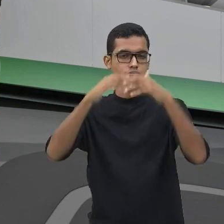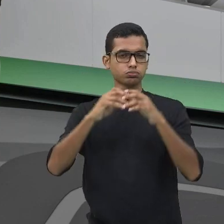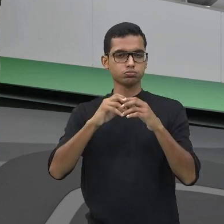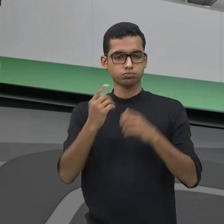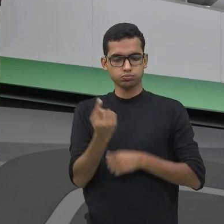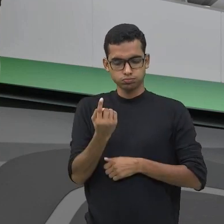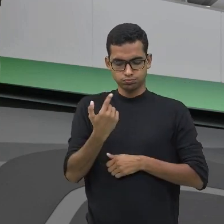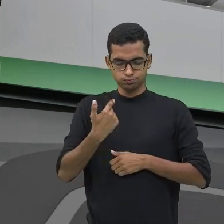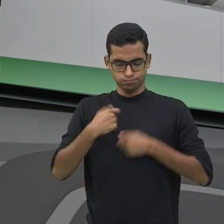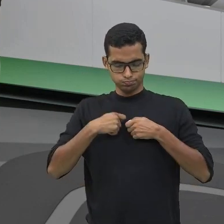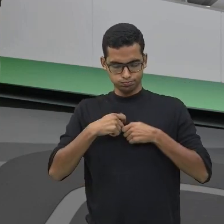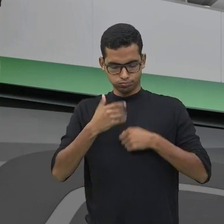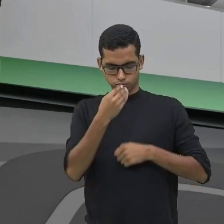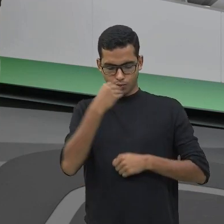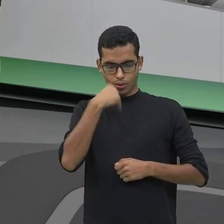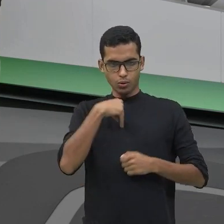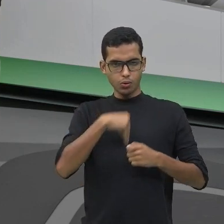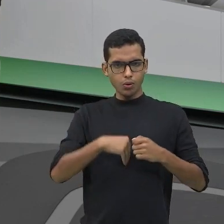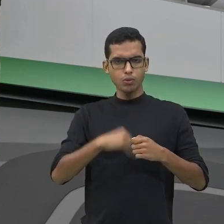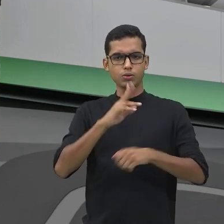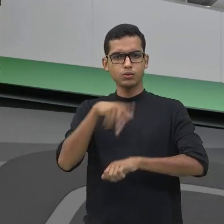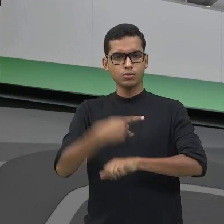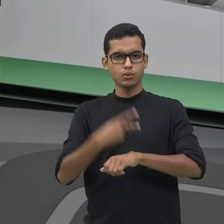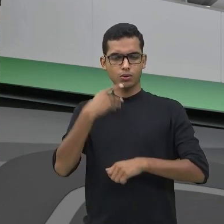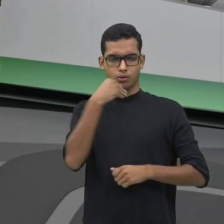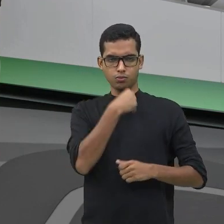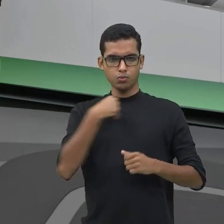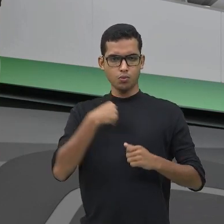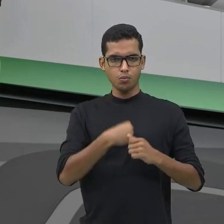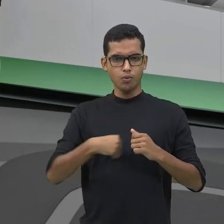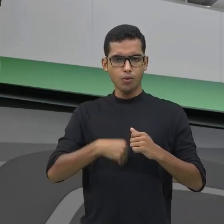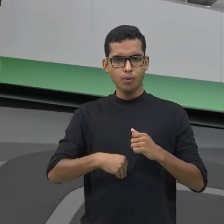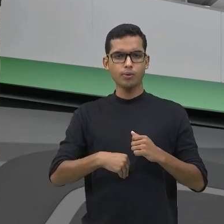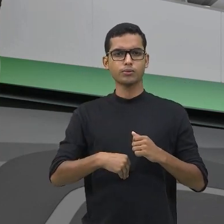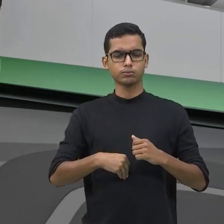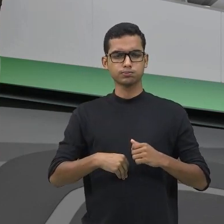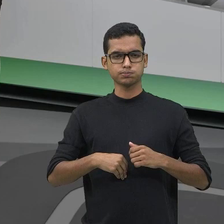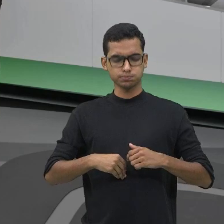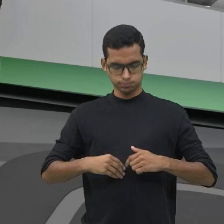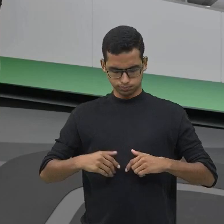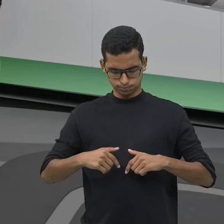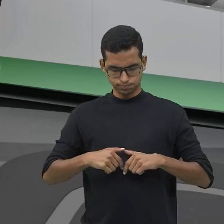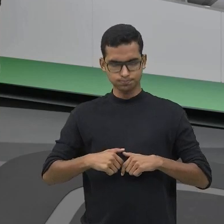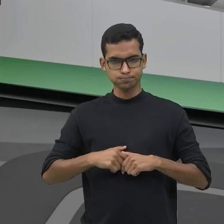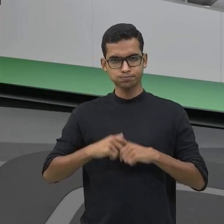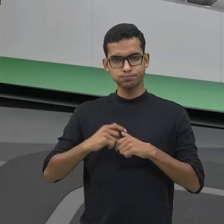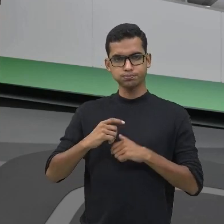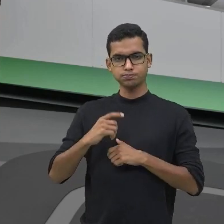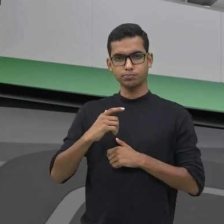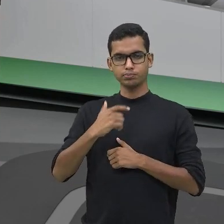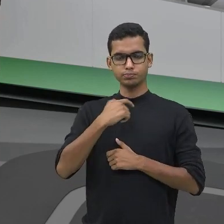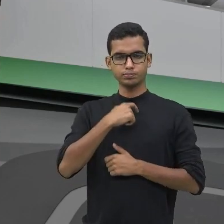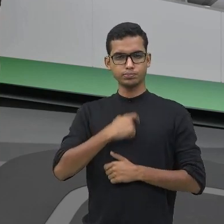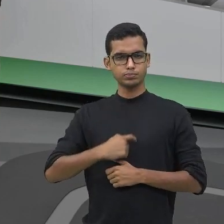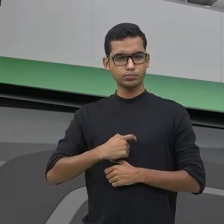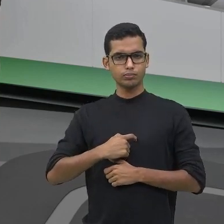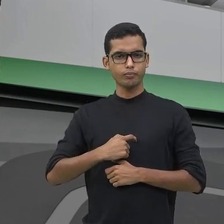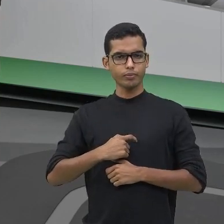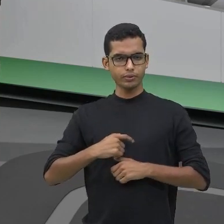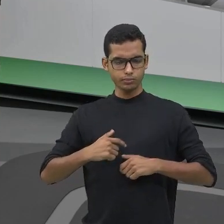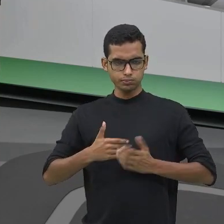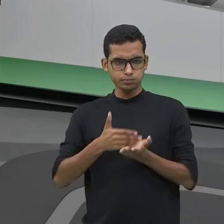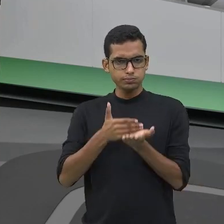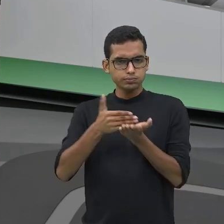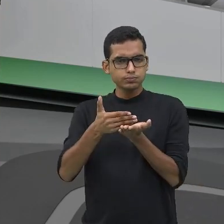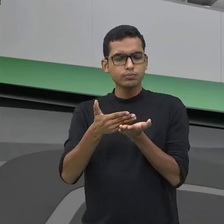Muito bem. Depois dos meus movimentos peristálticos, depois que o alimento vai do esôfago, ele vai então